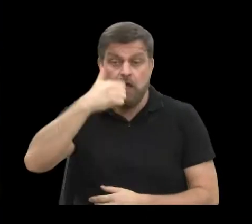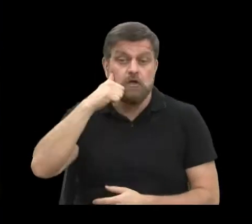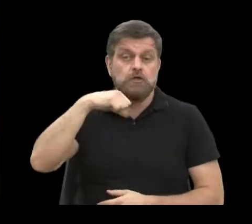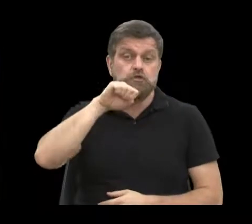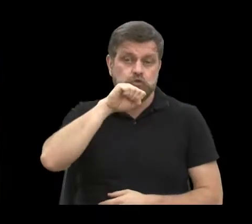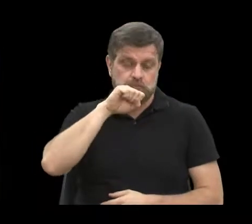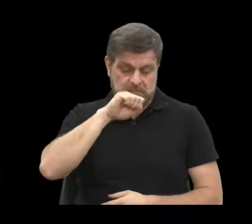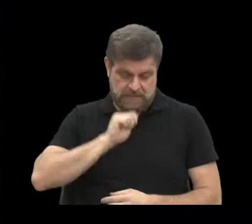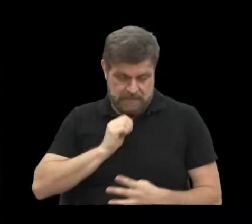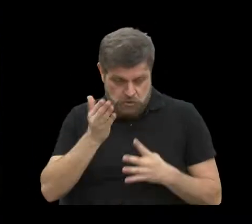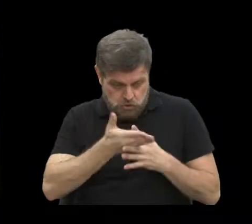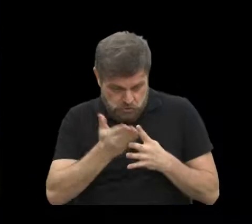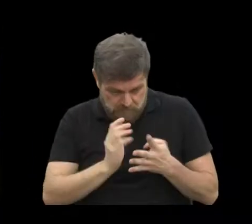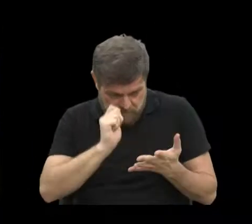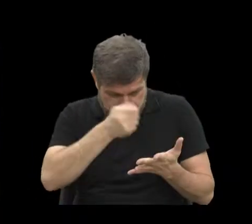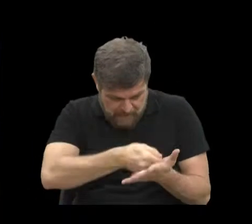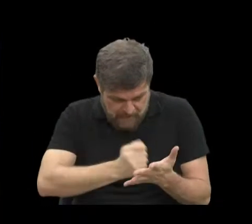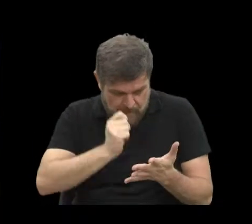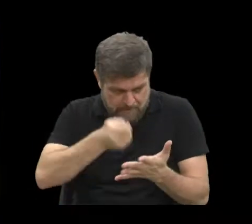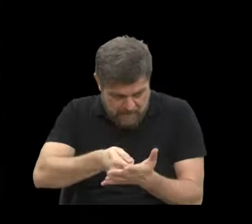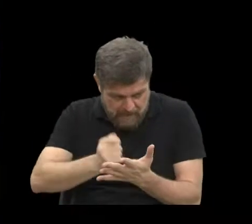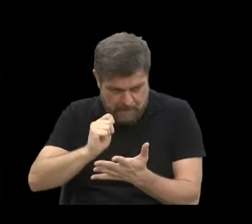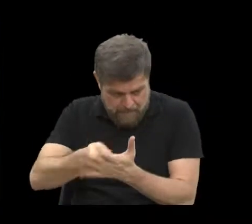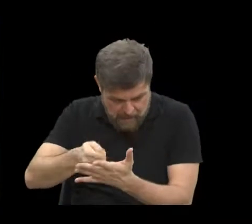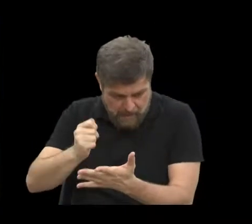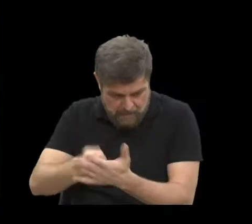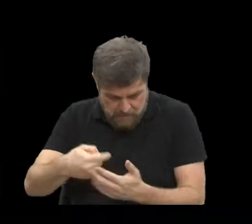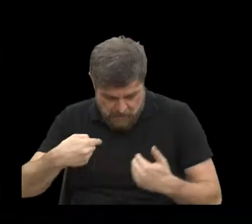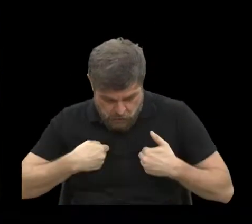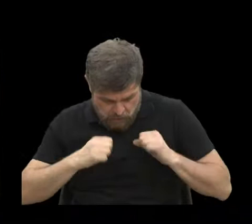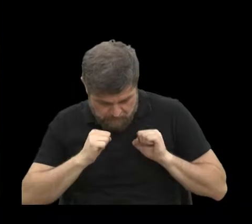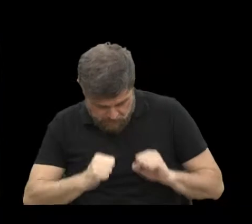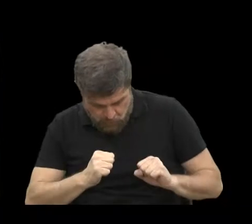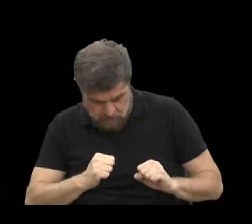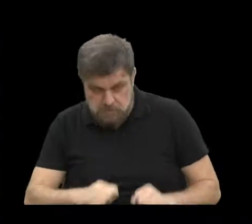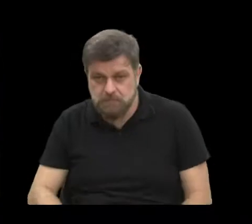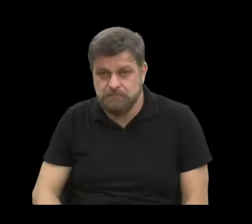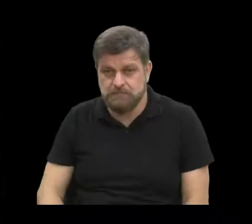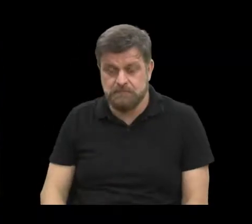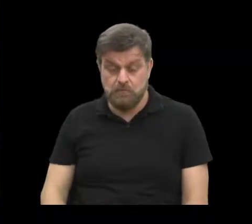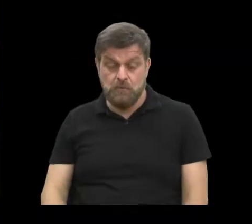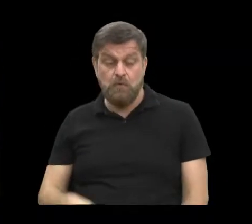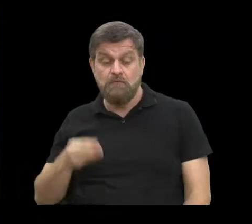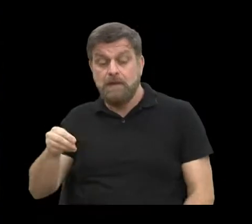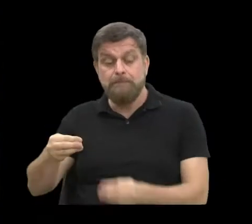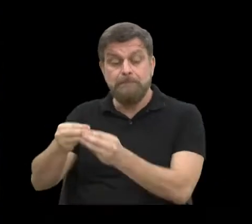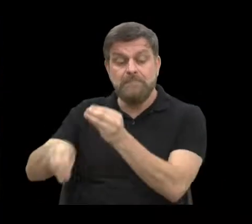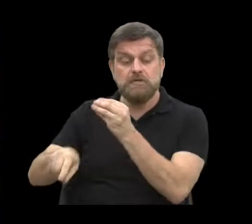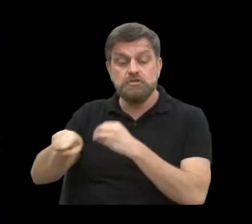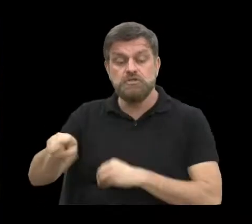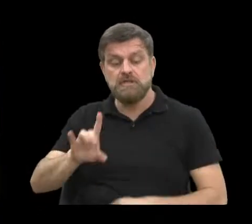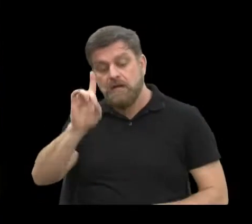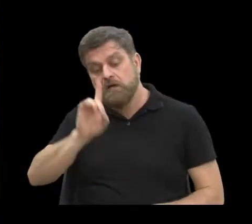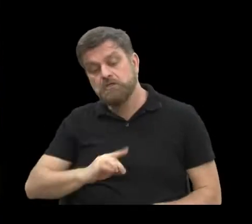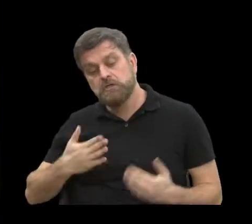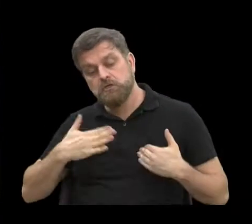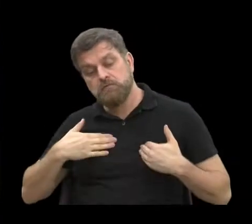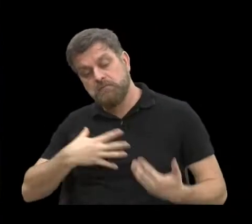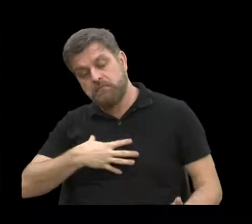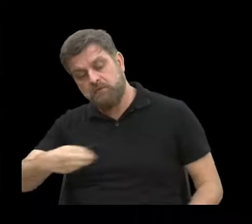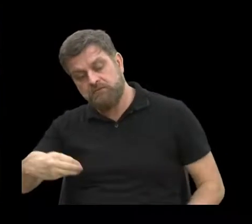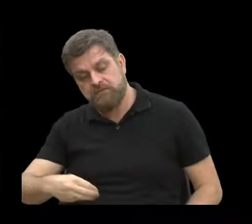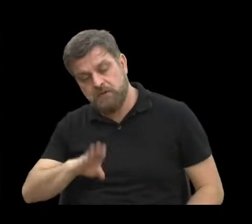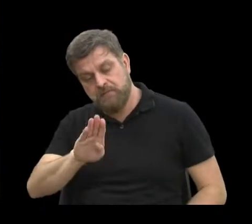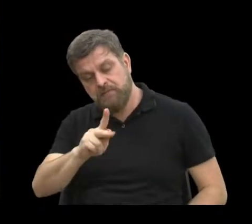pessoa com deficiência, posso fazer a contribuição para o INSS, ou isso vai prejudicar o direito do meu filho no recebimento